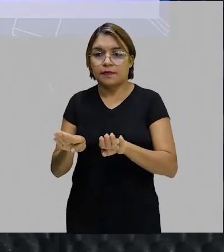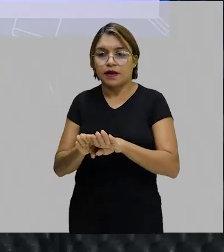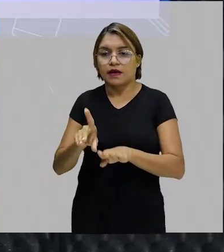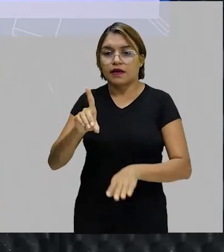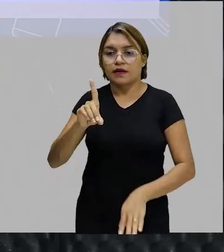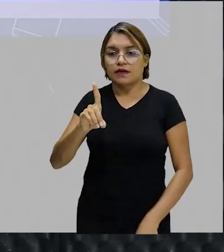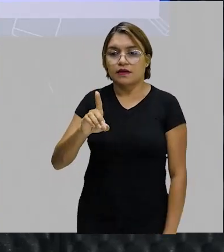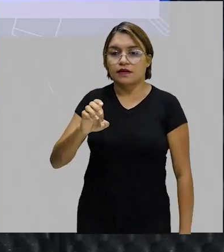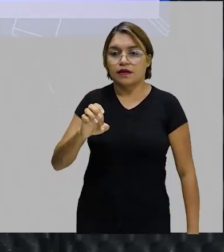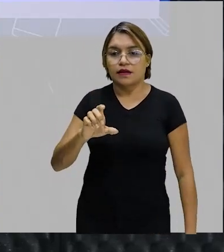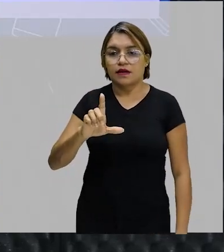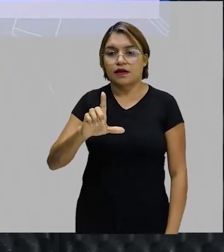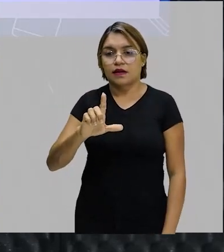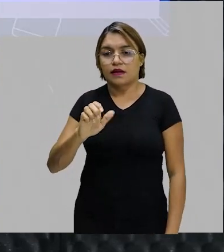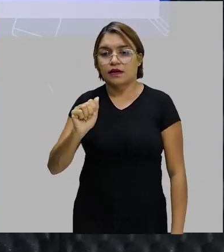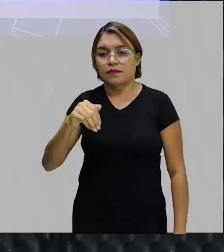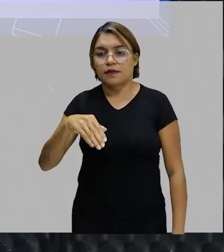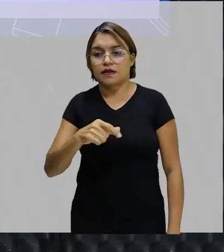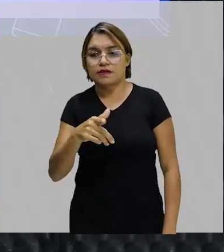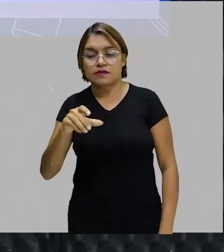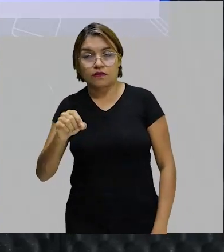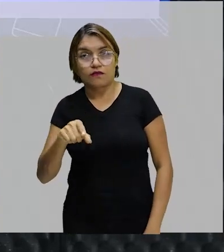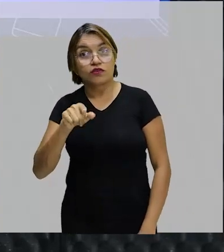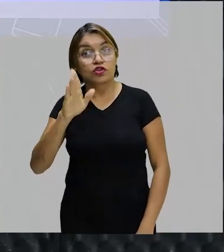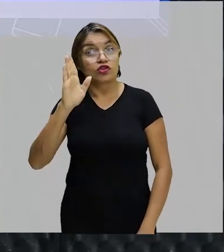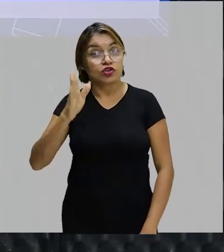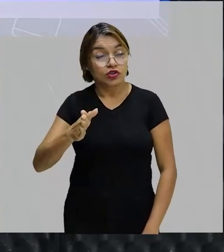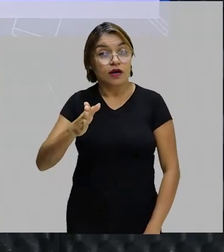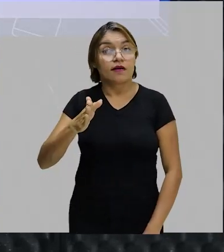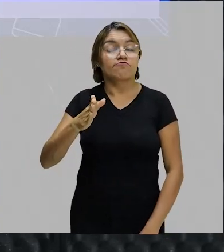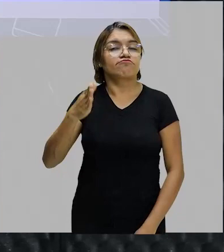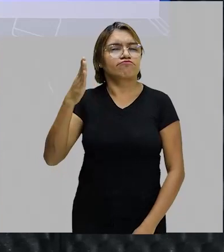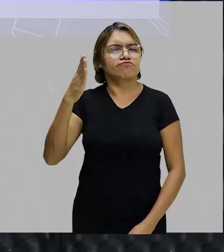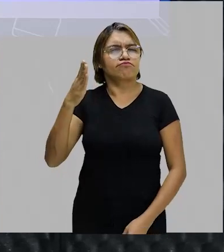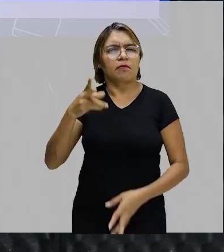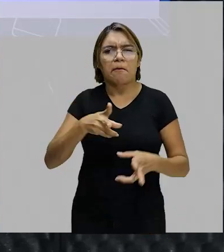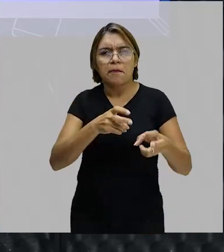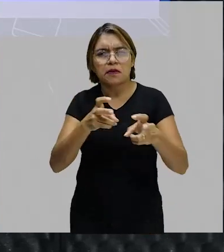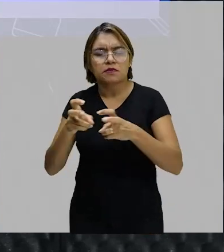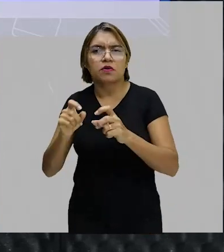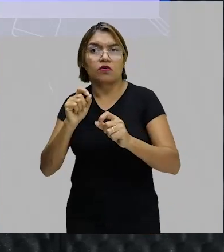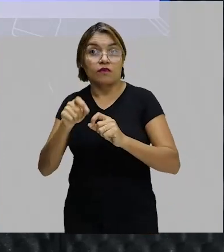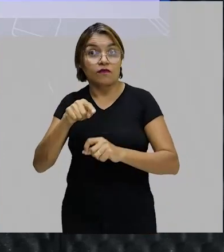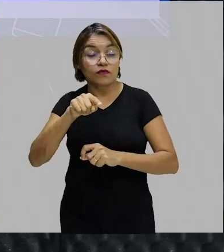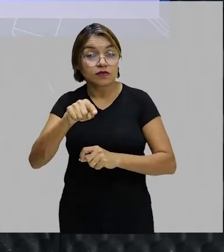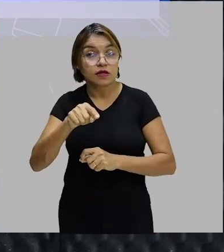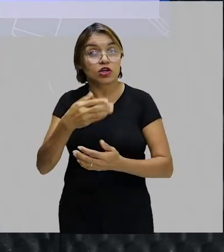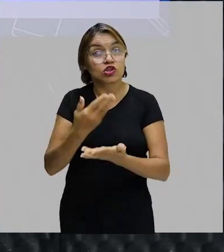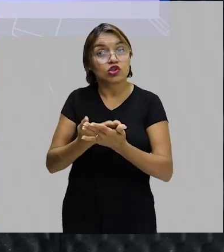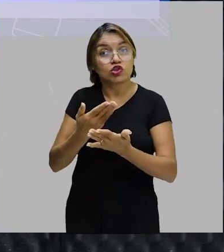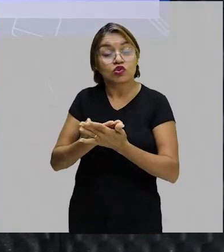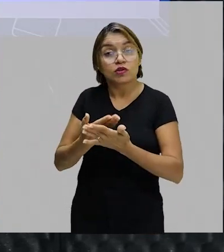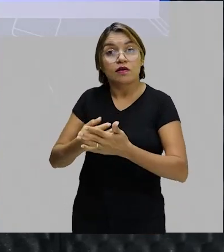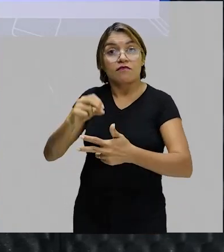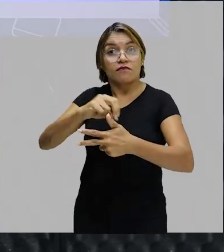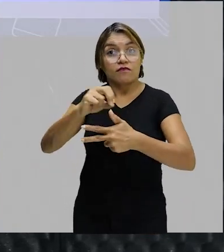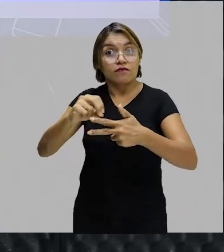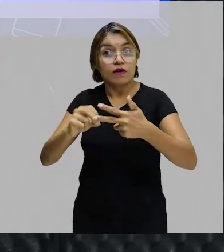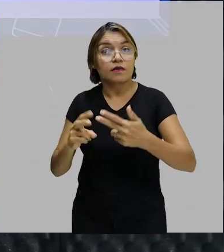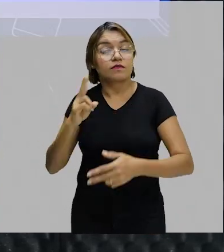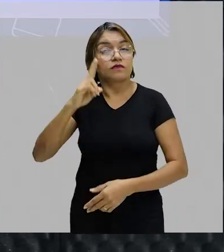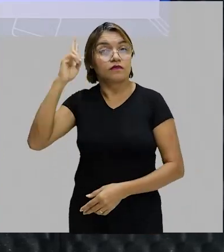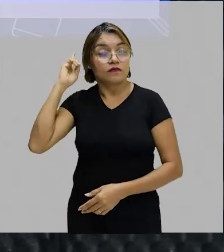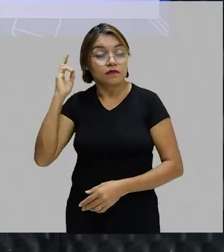Uruguai. Vocês também já devem ter ouvido falar, pelo menos quem está se preparando aí para os vestibulares, né, são obras que precisam estar sempre